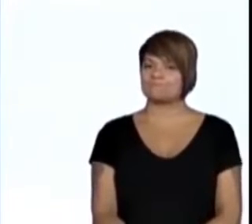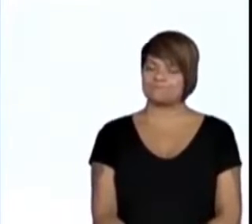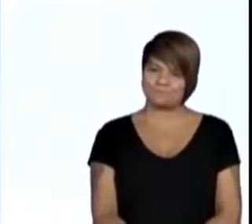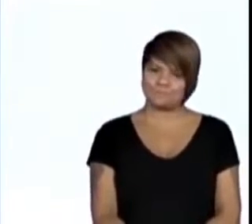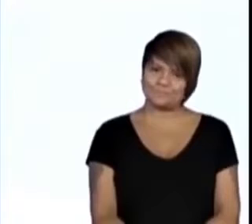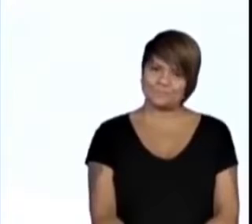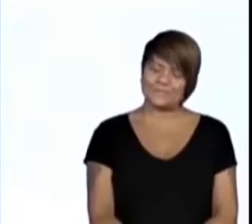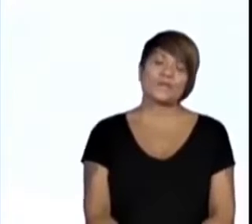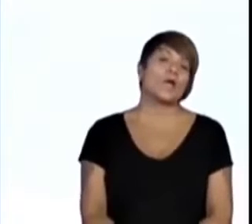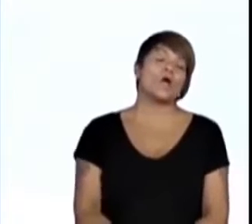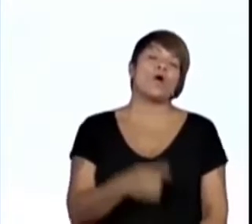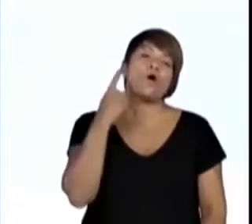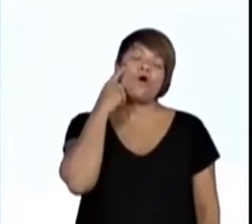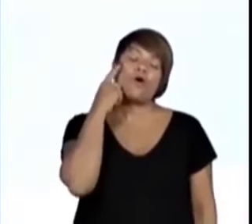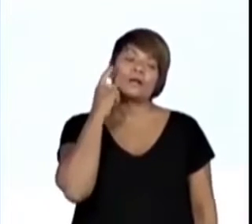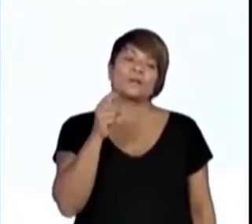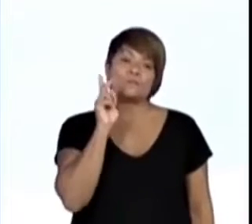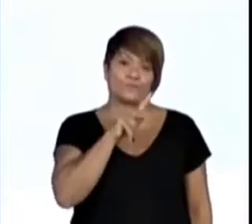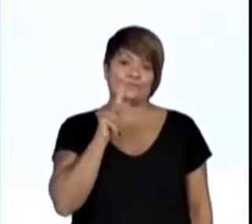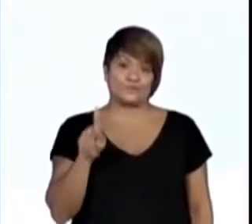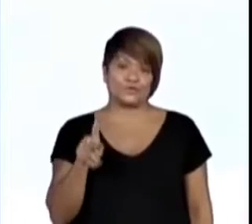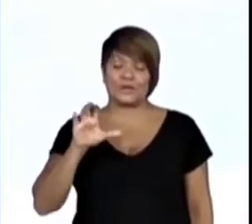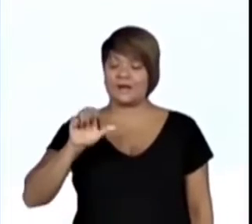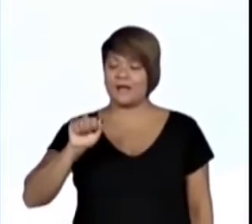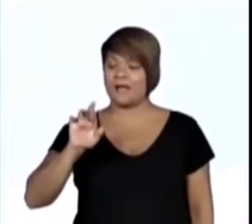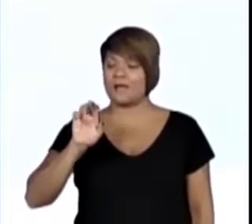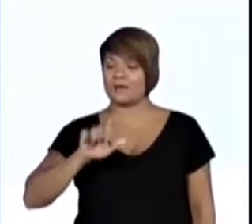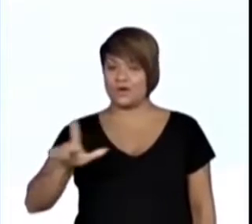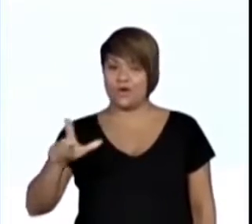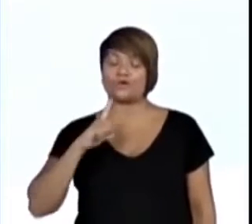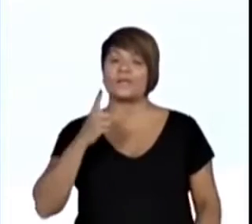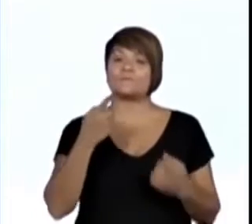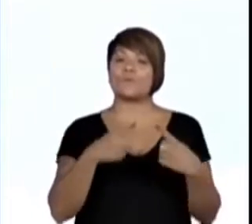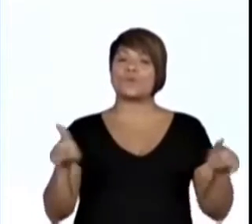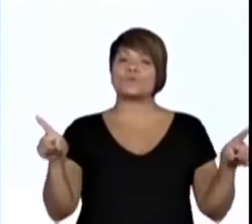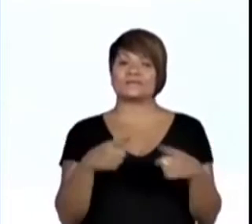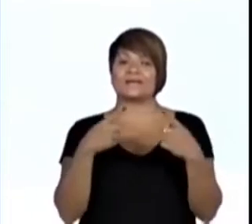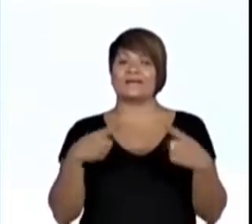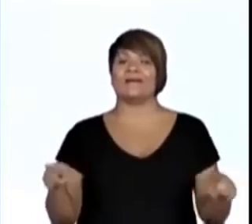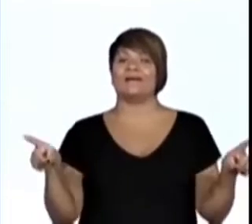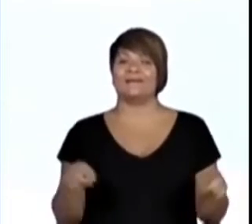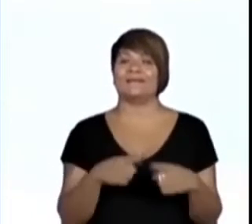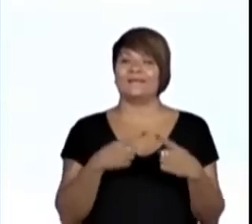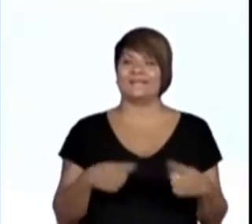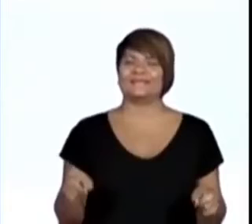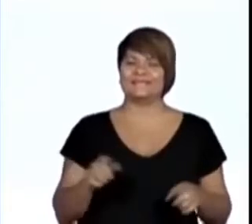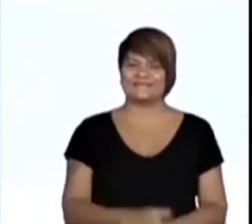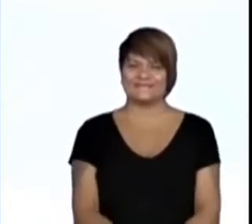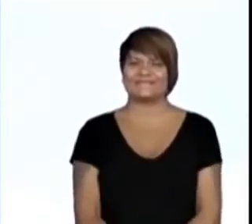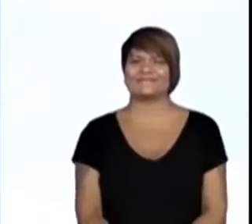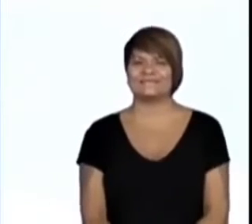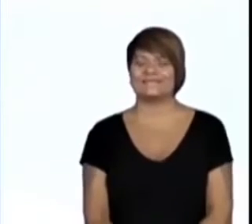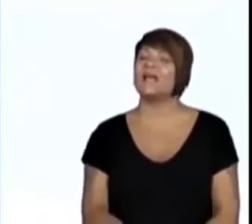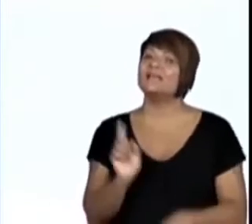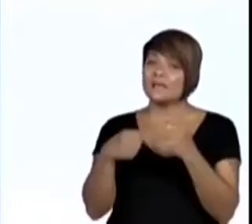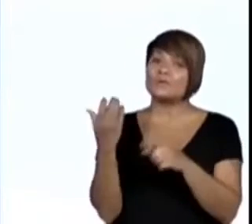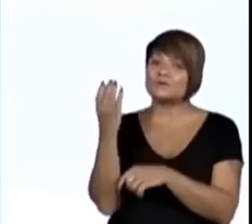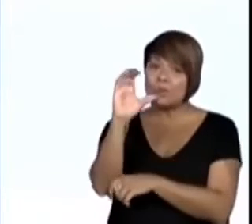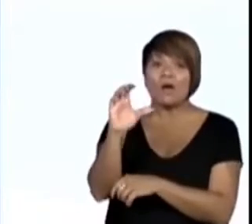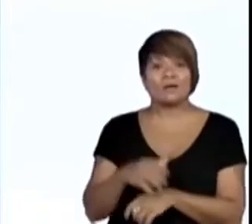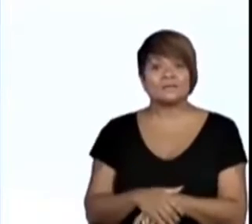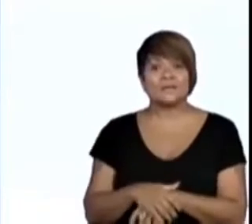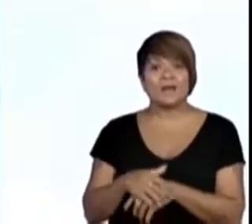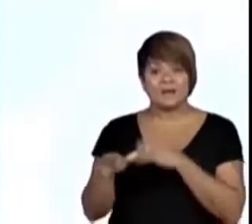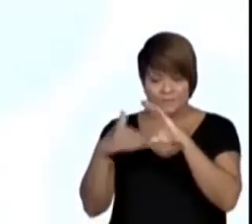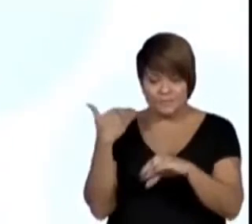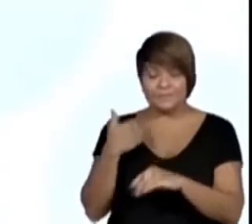Olha só, na professora Carol, ela tem uma música para cantar os dias da semana lá na escola. Posta depois, professora Carol,